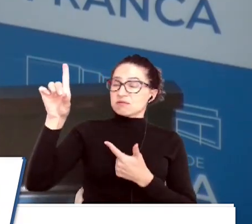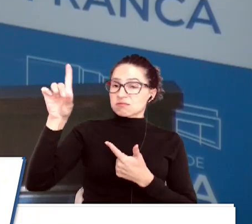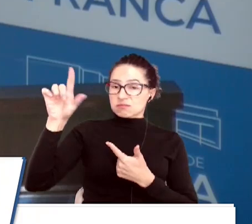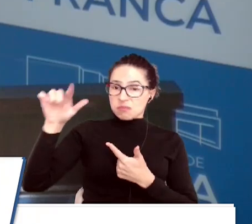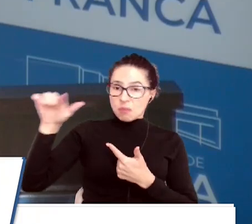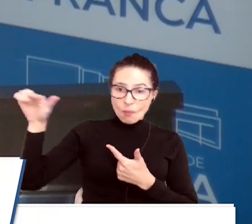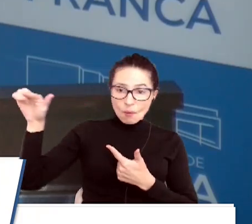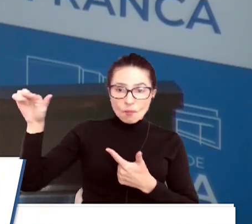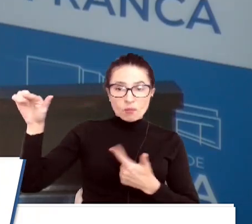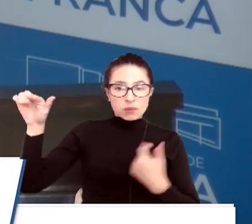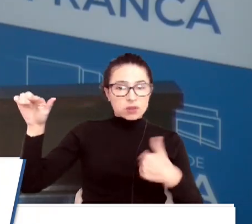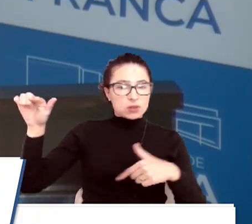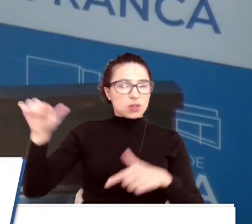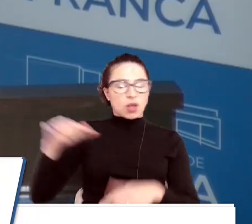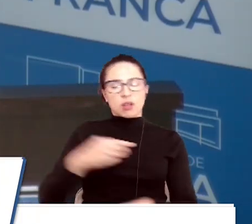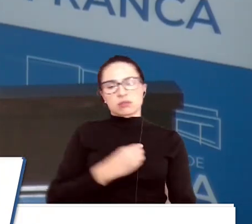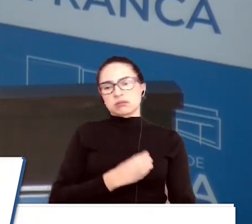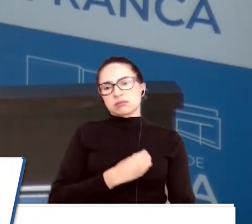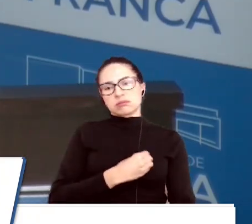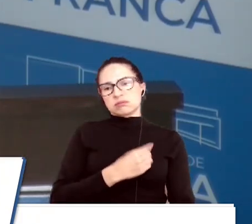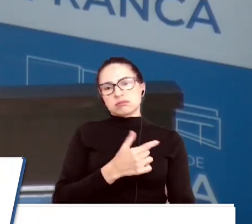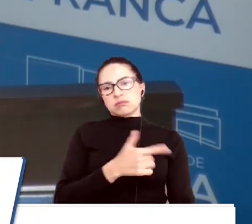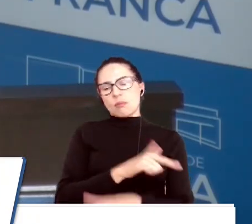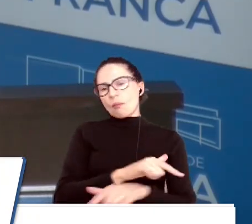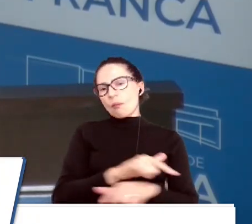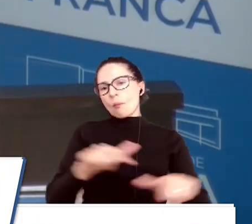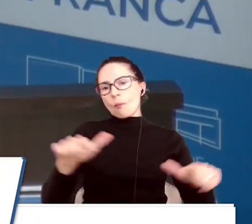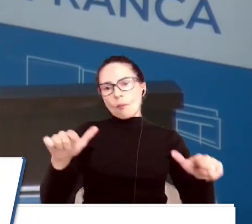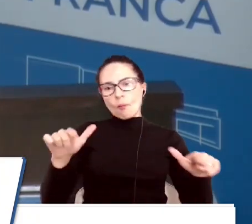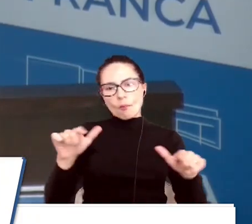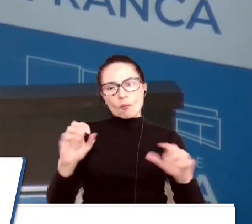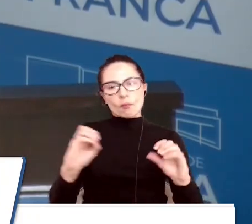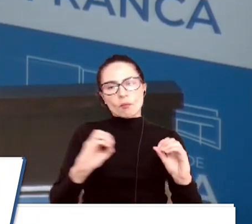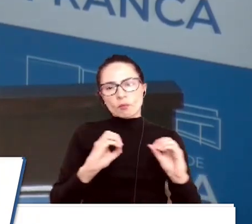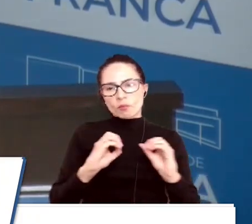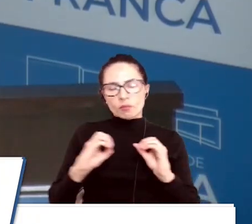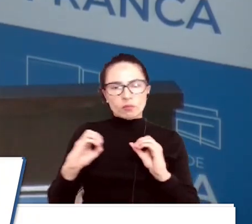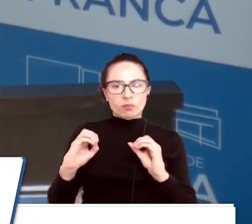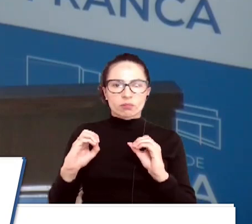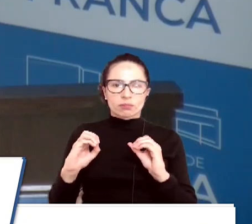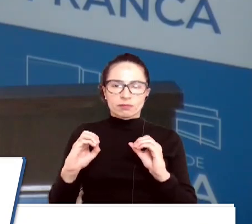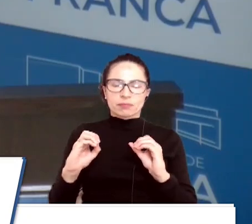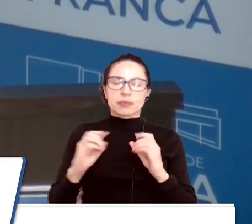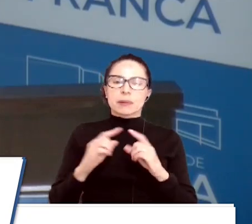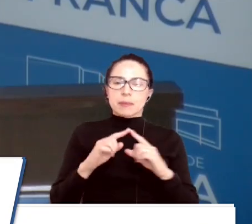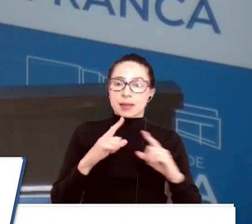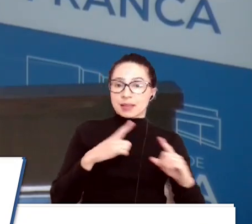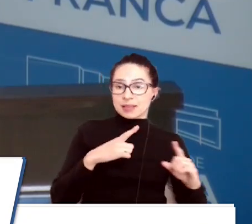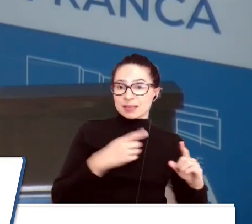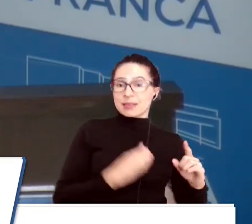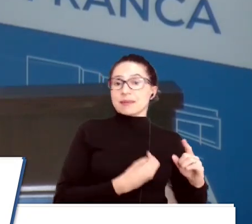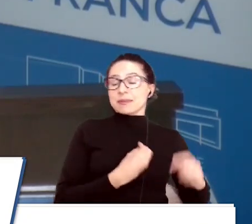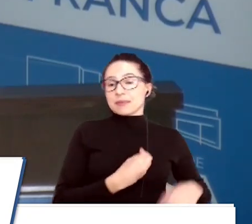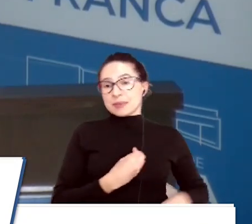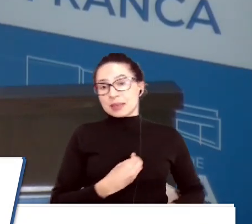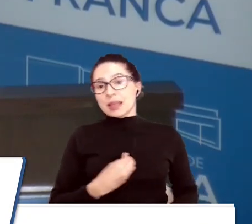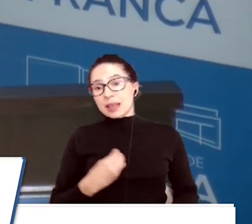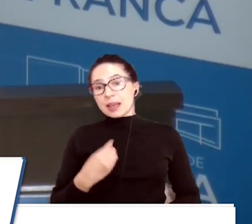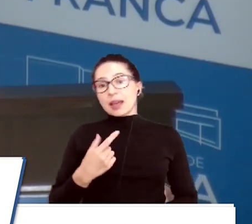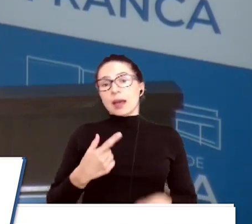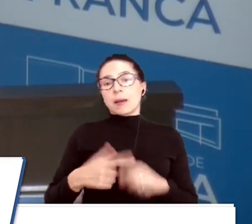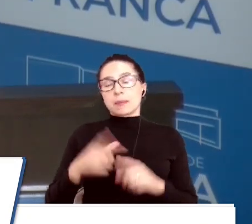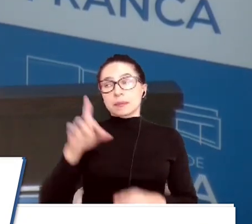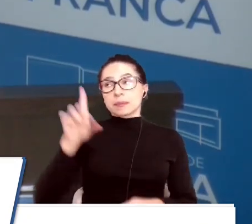nós estaríamos aqui. Nenhum de nós. Mas se estamos, é porque Deus